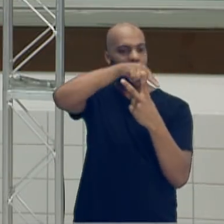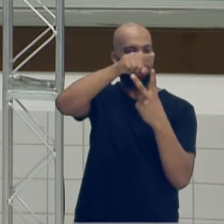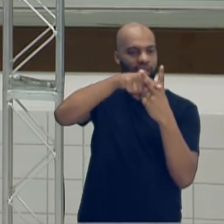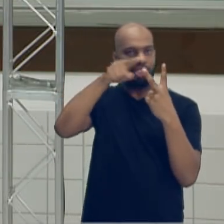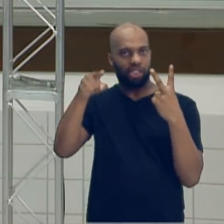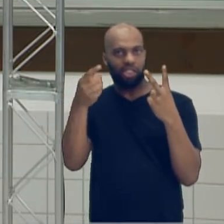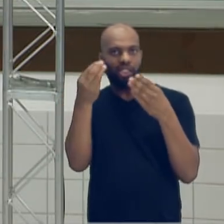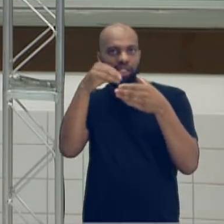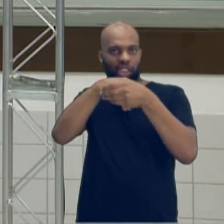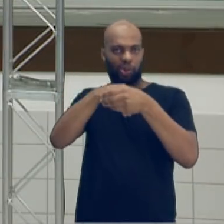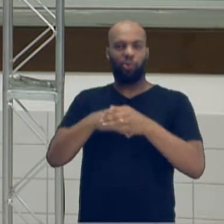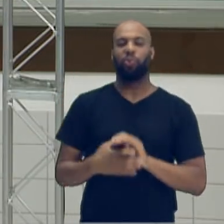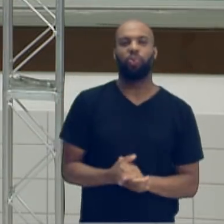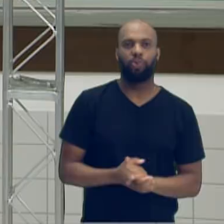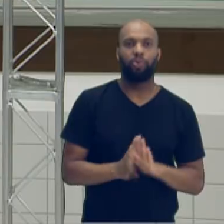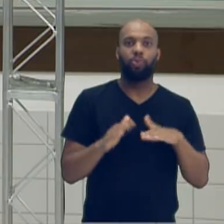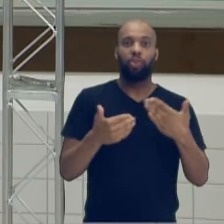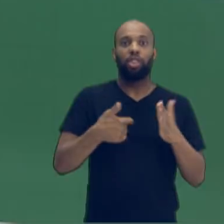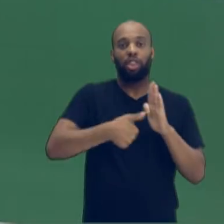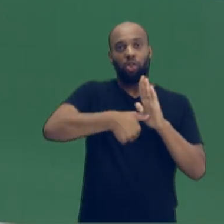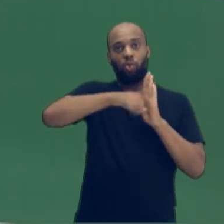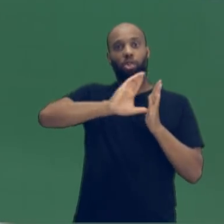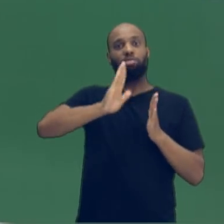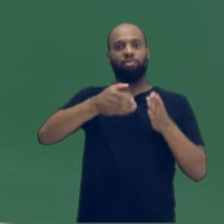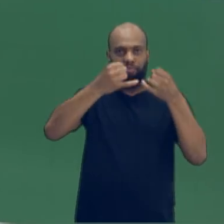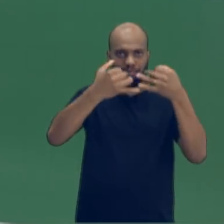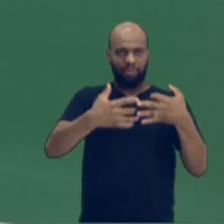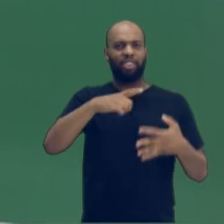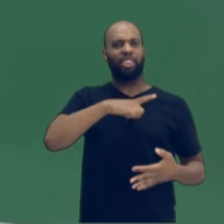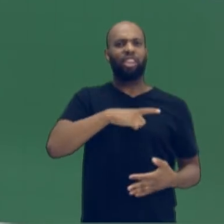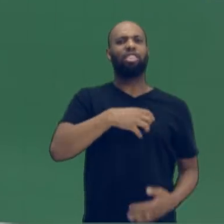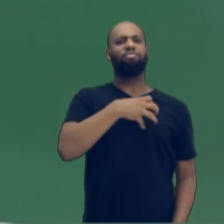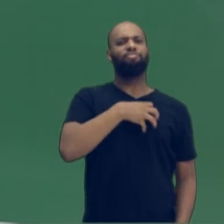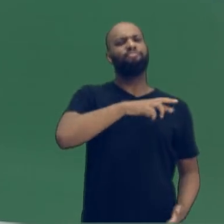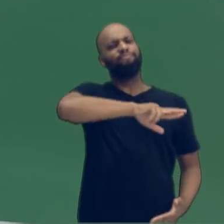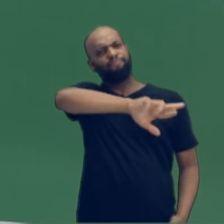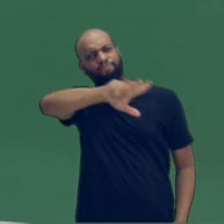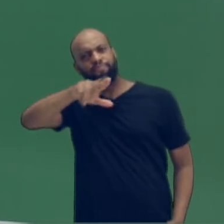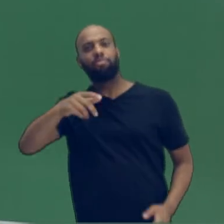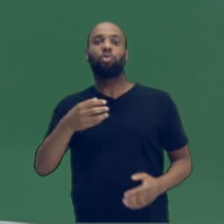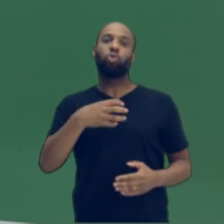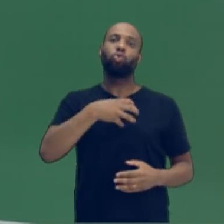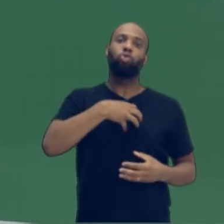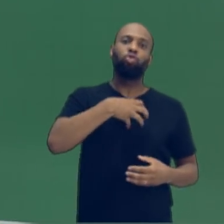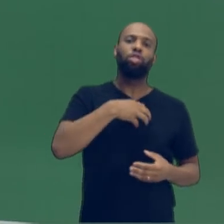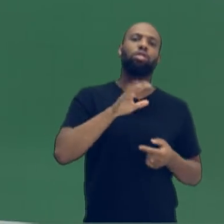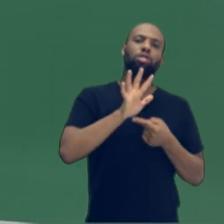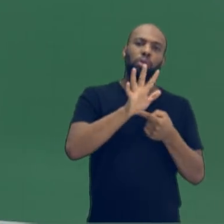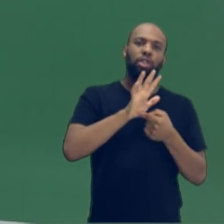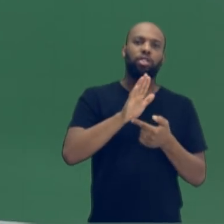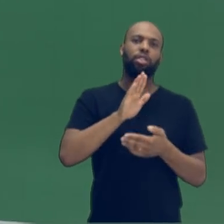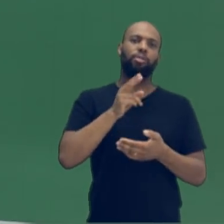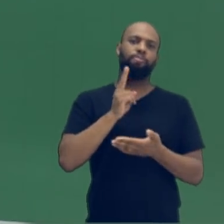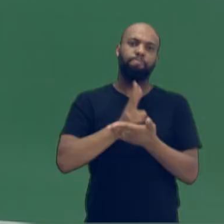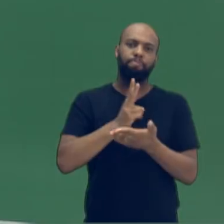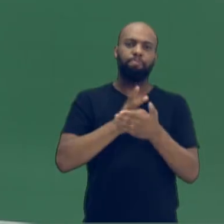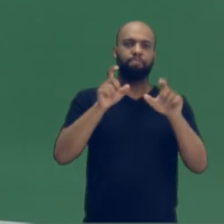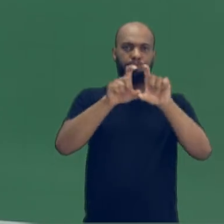radical. Então, como eu falei para vocês, são diferentes formas de representar a mesma